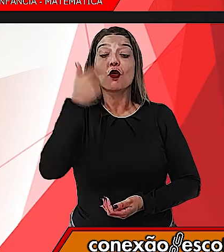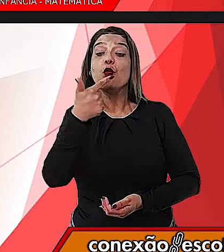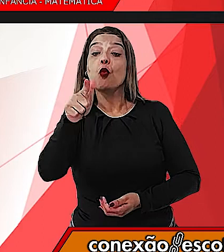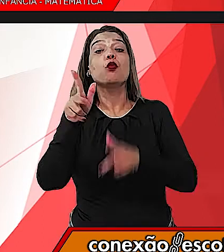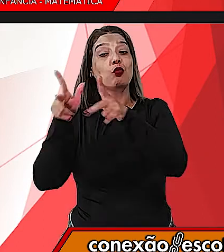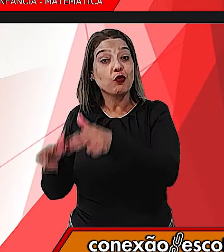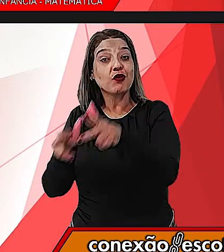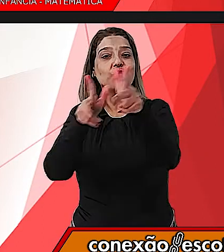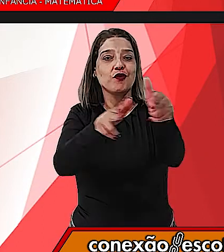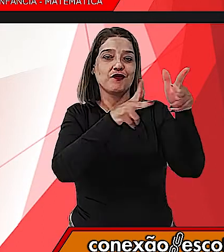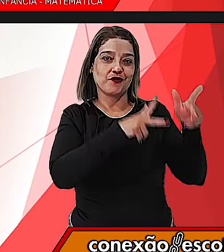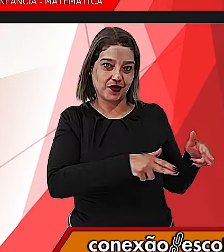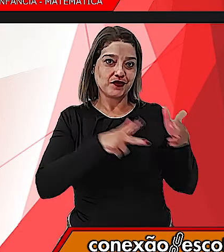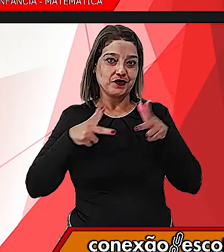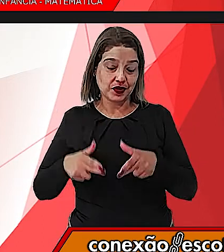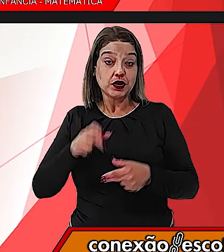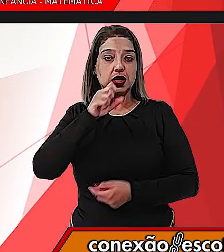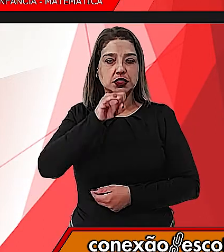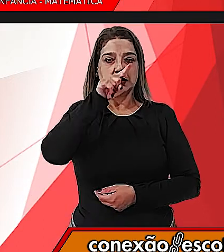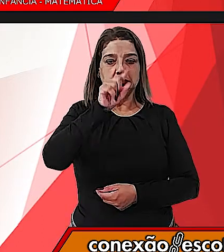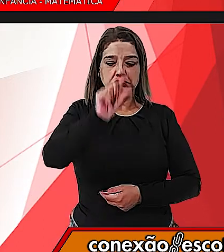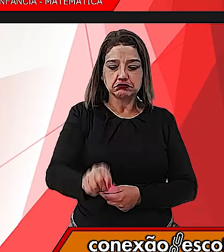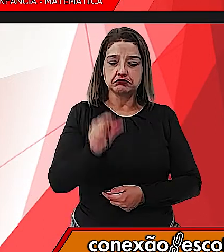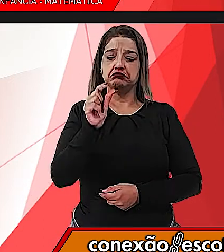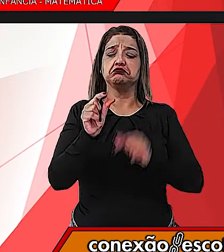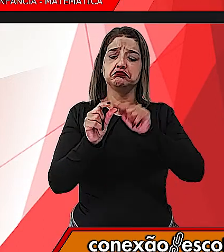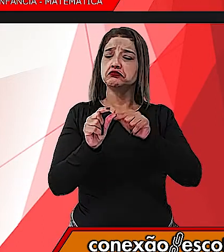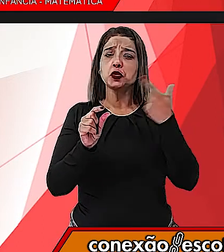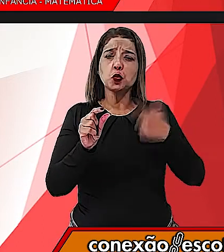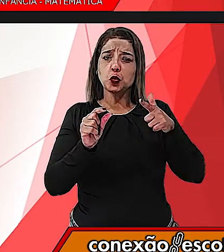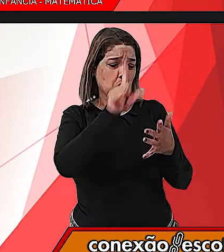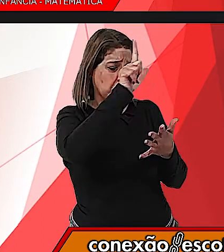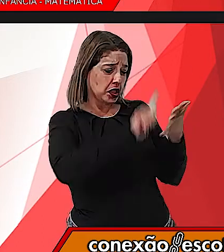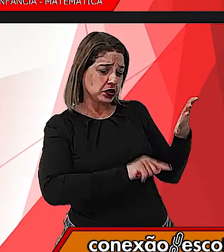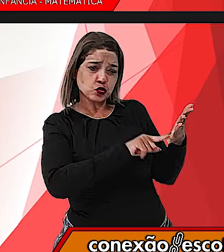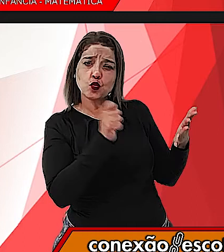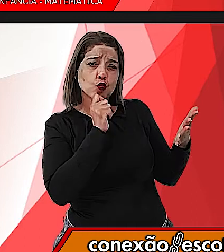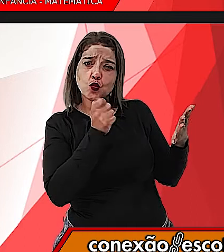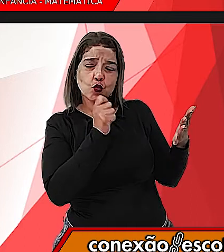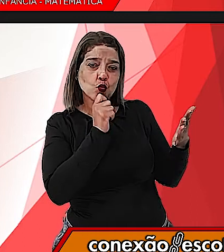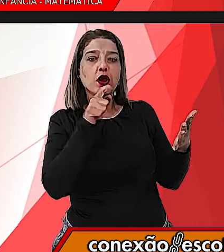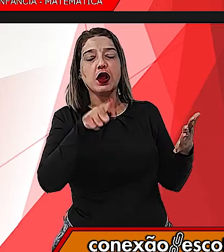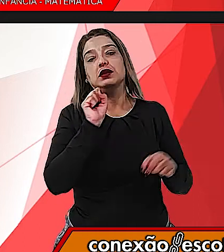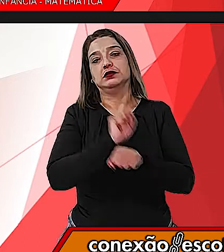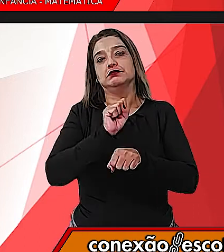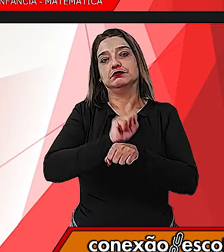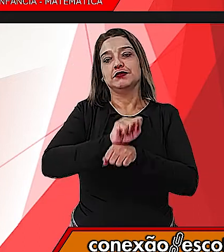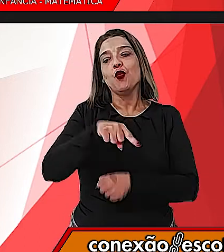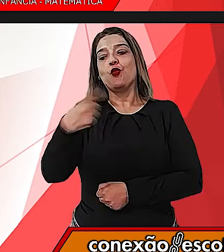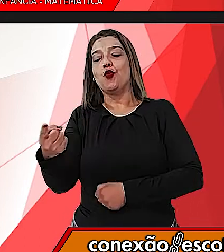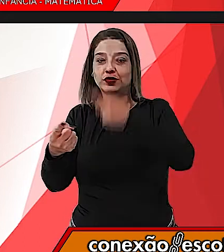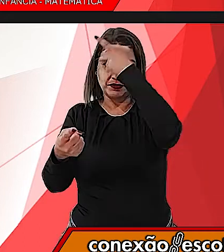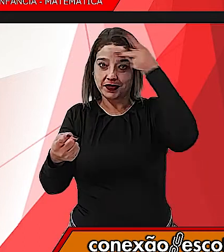faz a mesma coisa. Se você retirou um produto que não tem na lista, espere